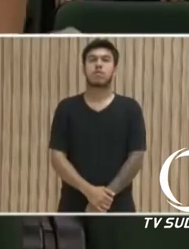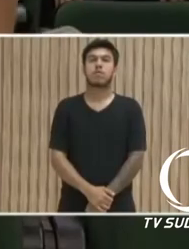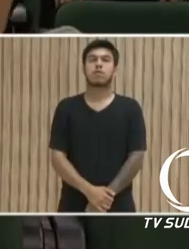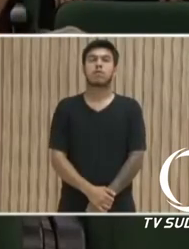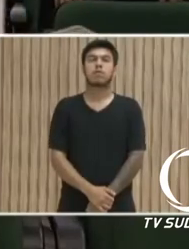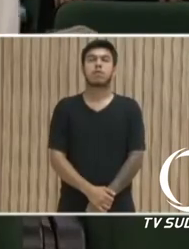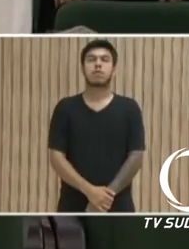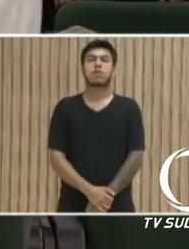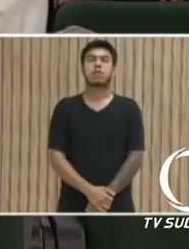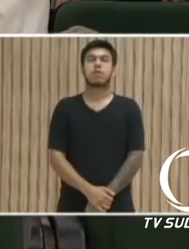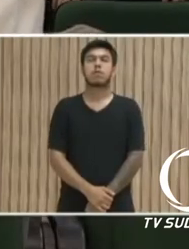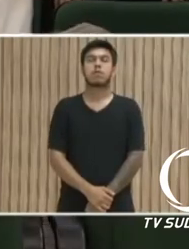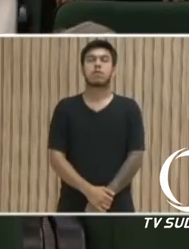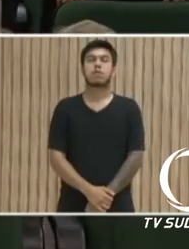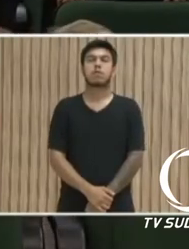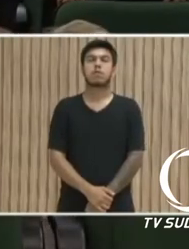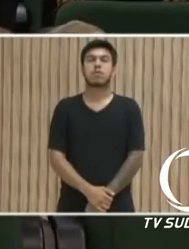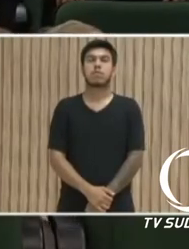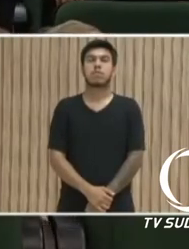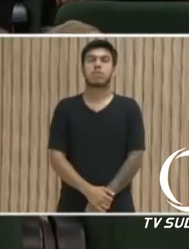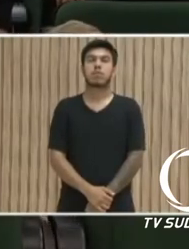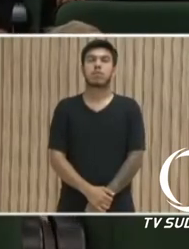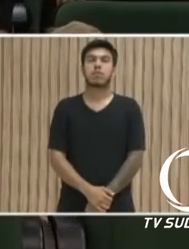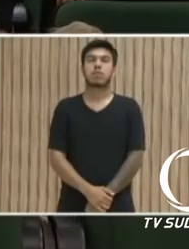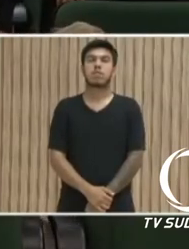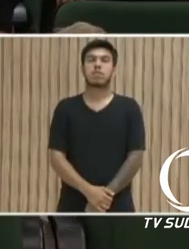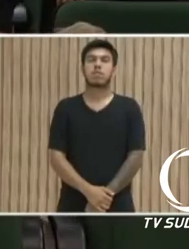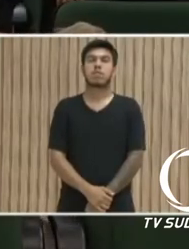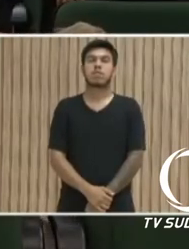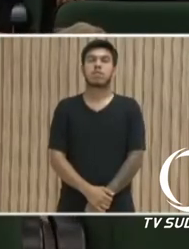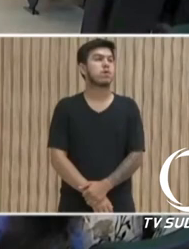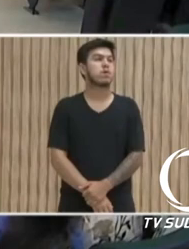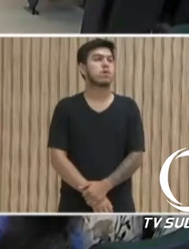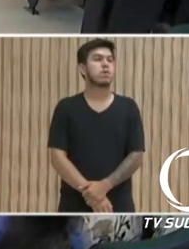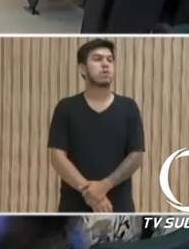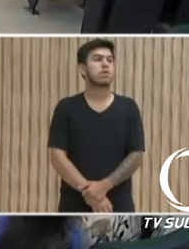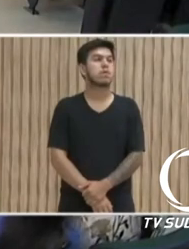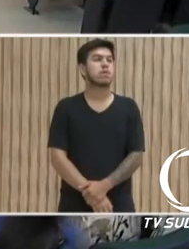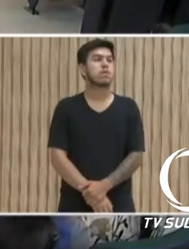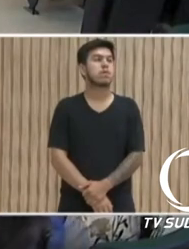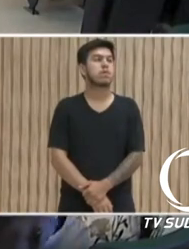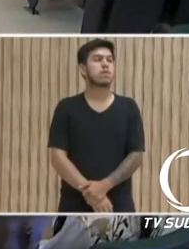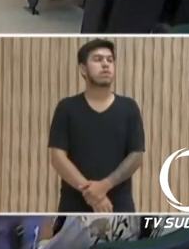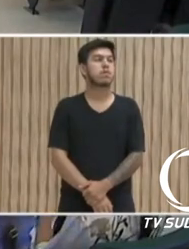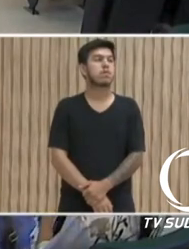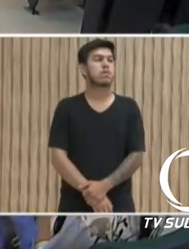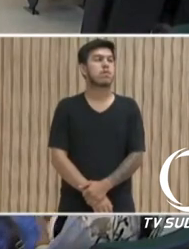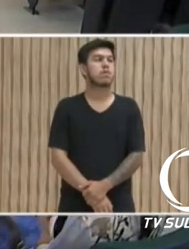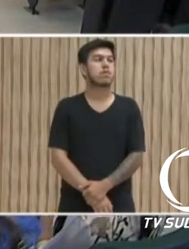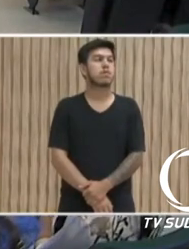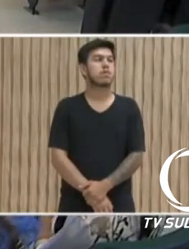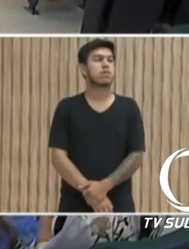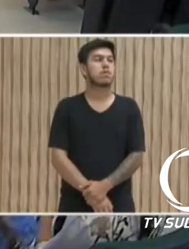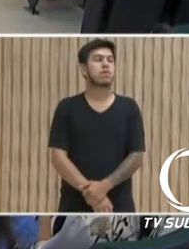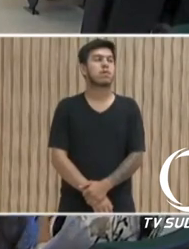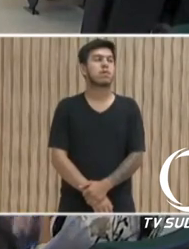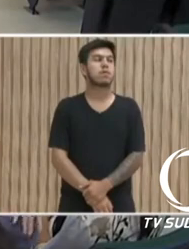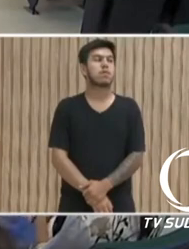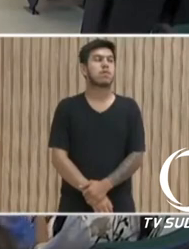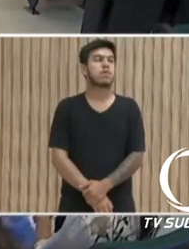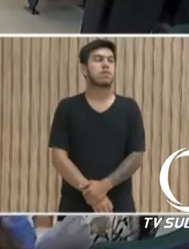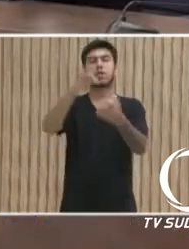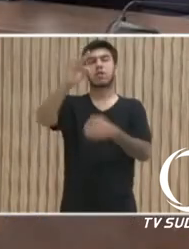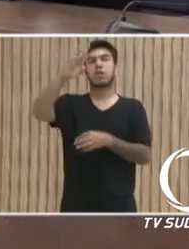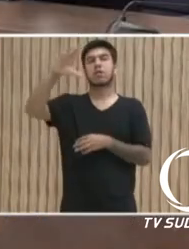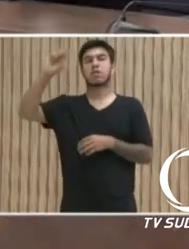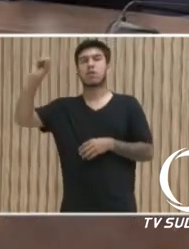familiares amigos e colaboradores do grupo Center prestigiaram a sessão solene realizada na Câmara de Vereadores de Pato Branco o